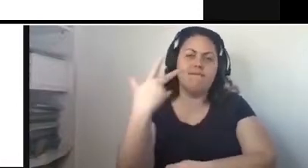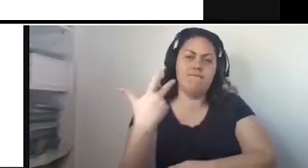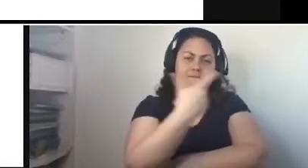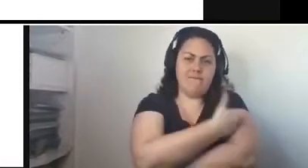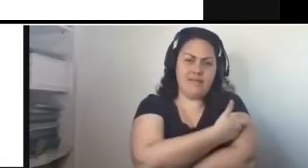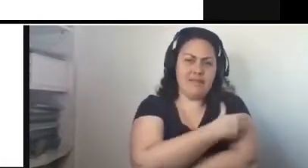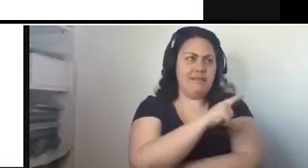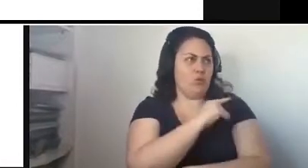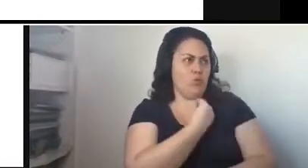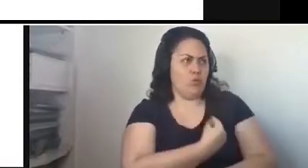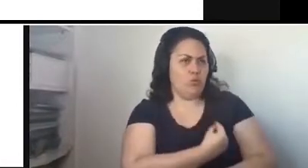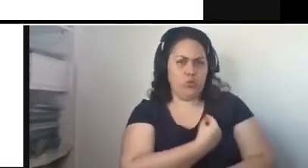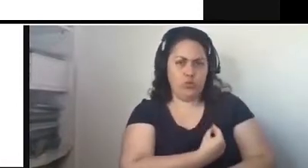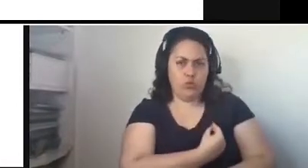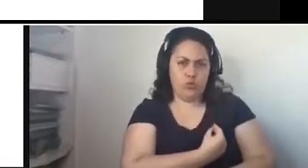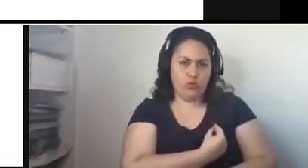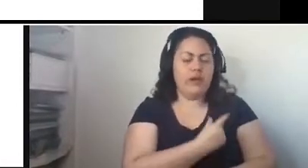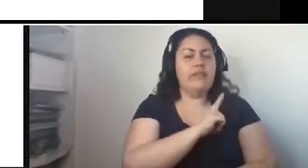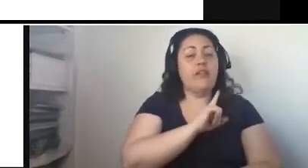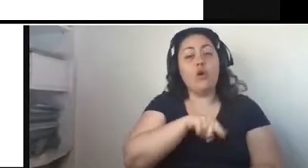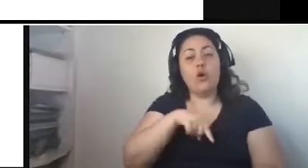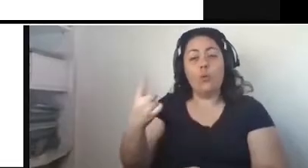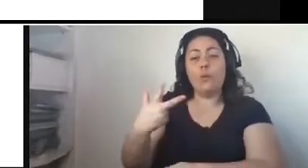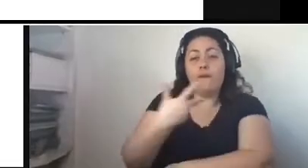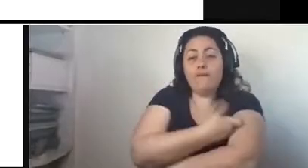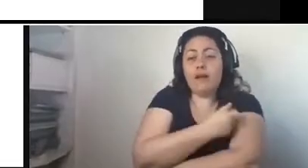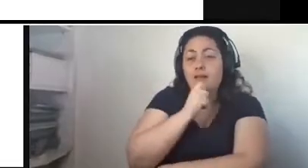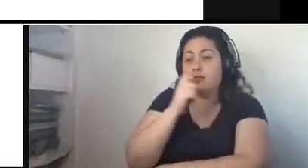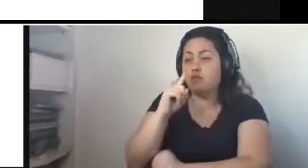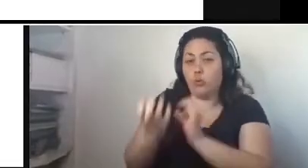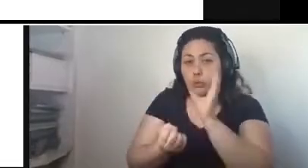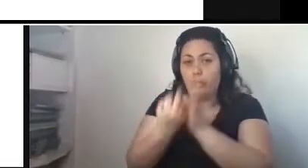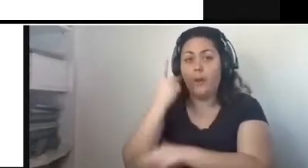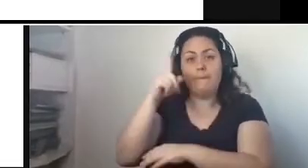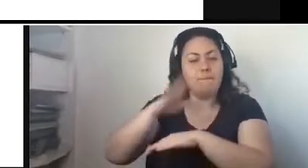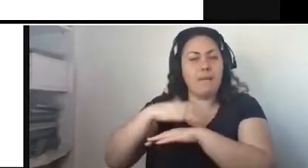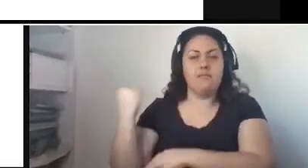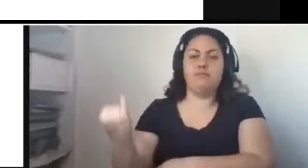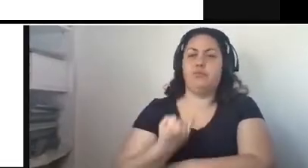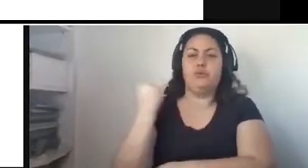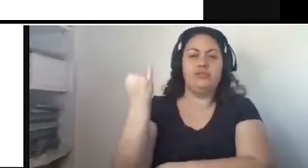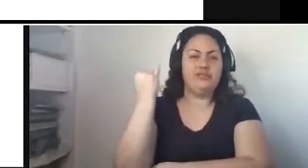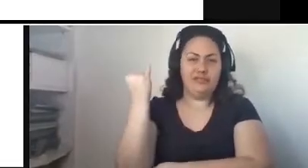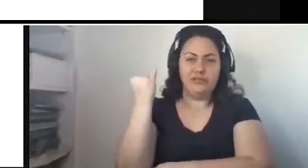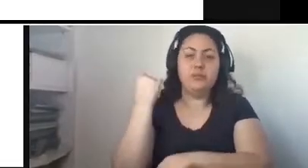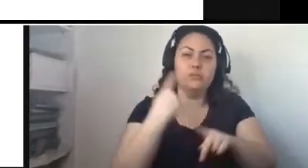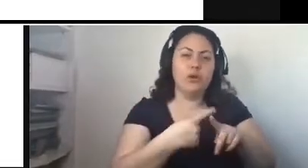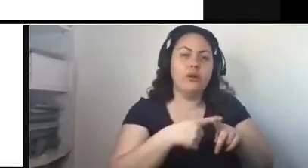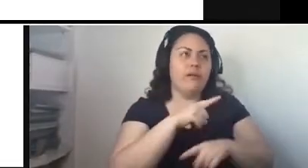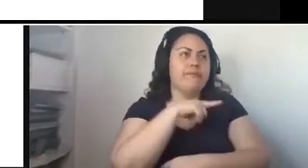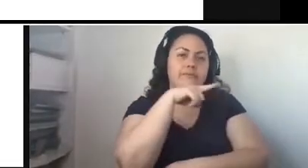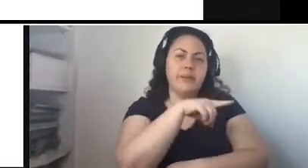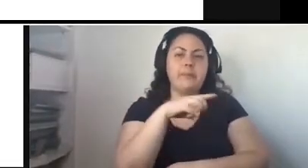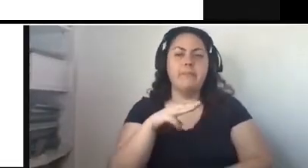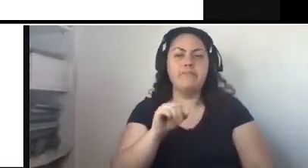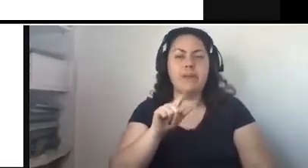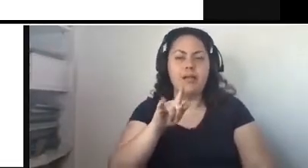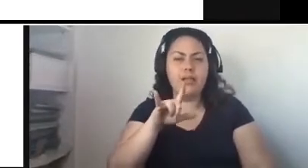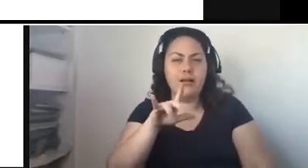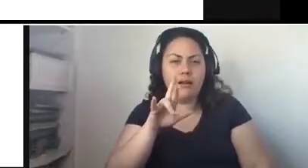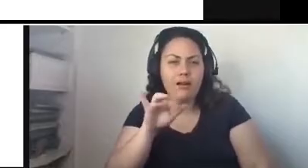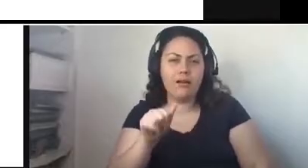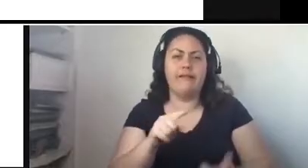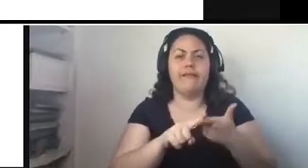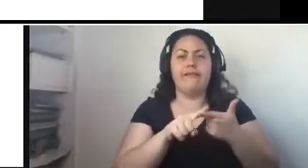existem são as vacinas que não existem. Né? A malária, HIV, dengue, vacinas para essas doenças fazem